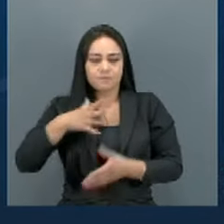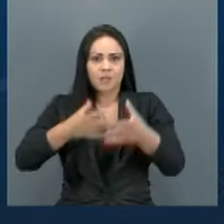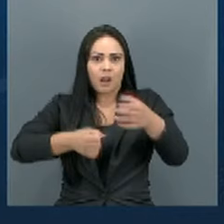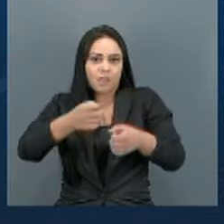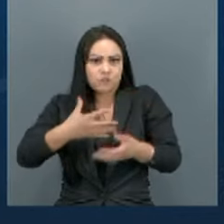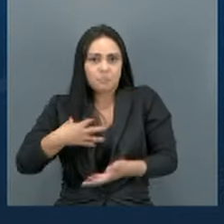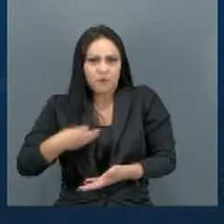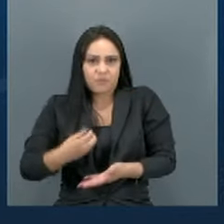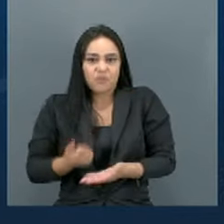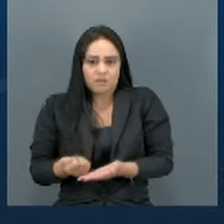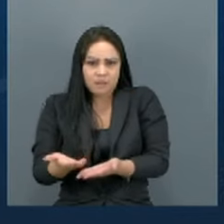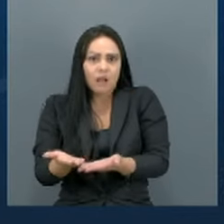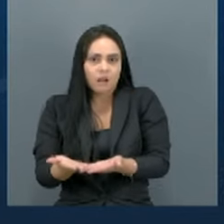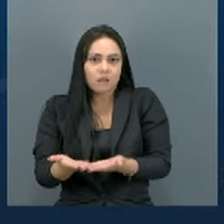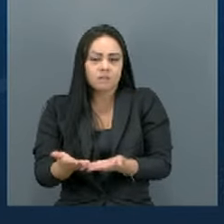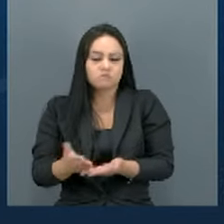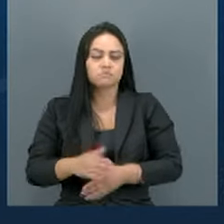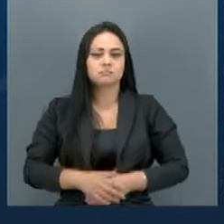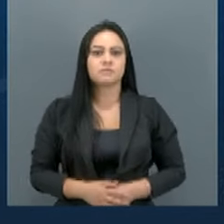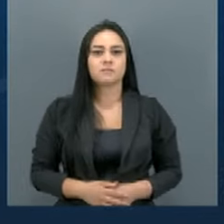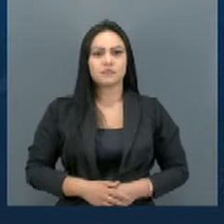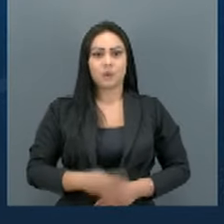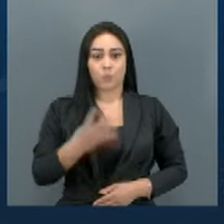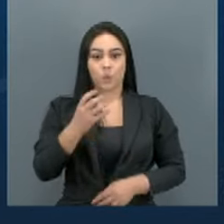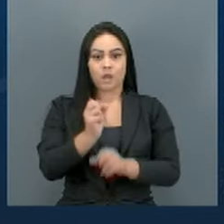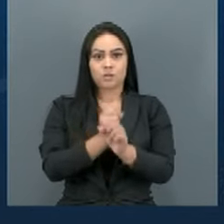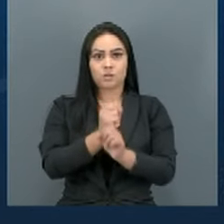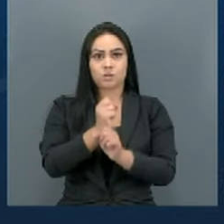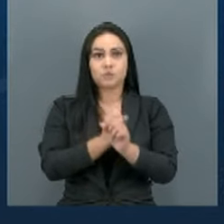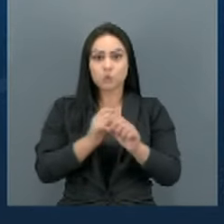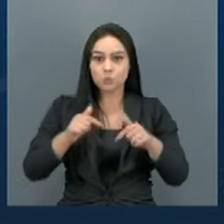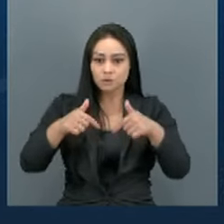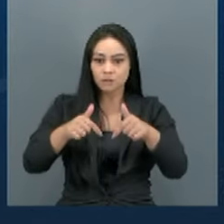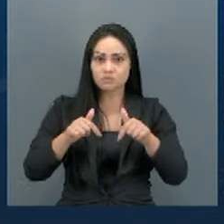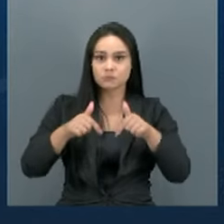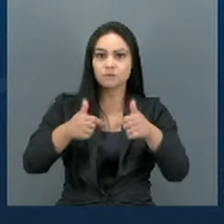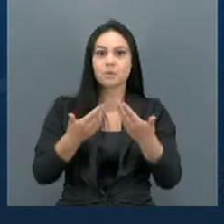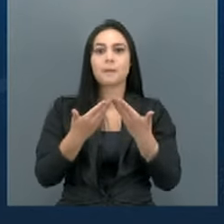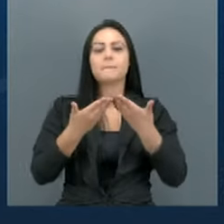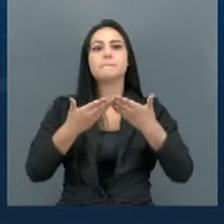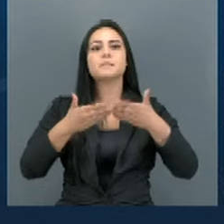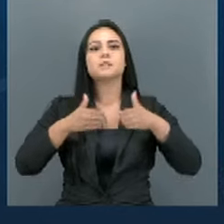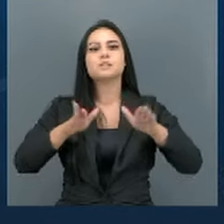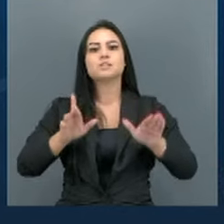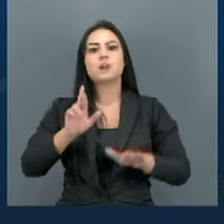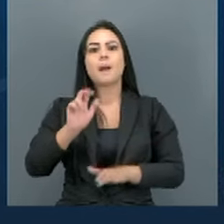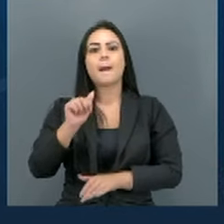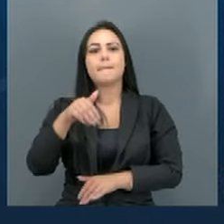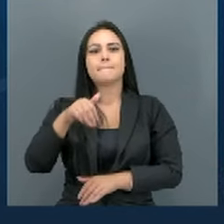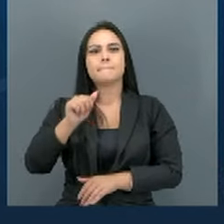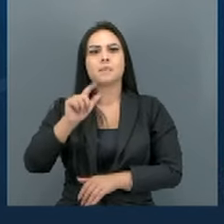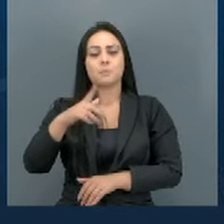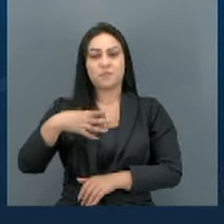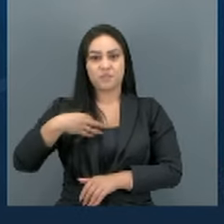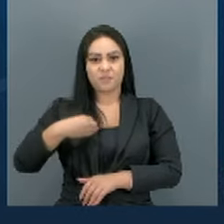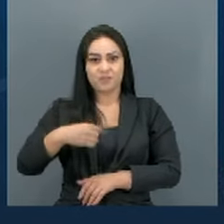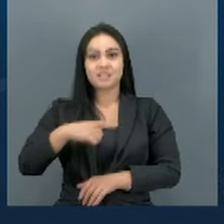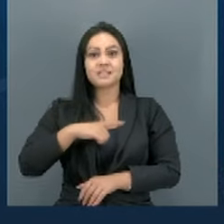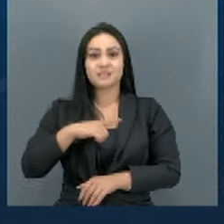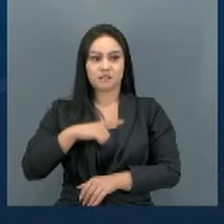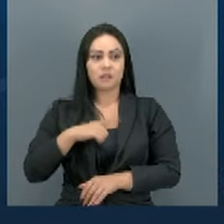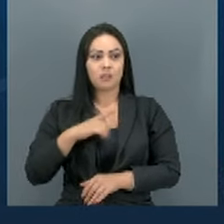Vão enrolando, enrolando. Eu estou há 4 anos lutando com a licença de abertura de ramal, para o meu filho ter acesso à